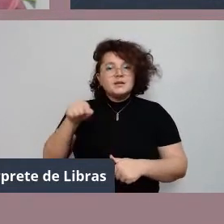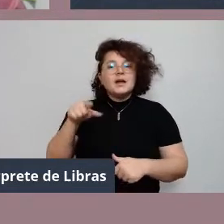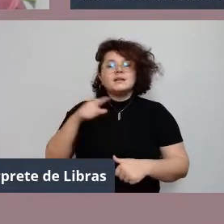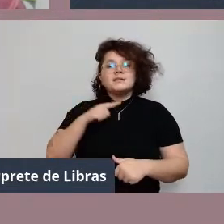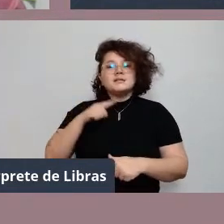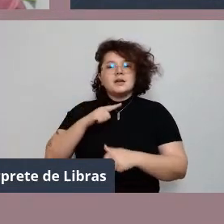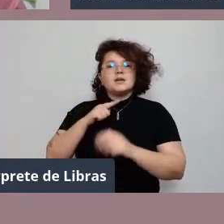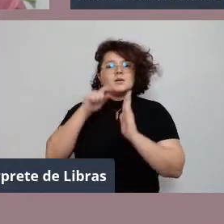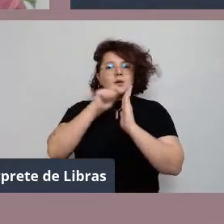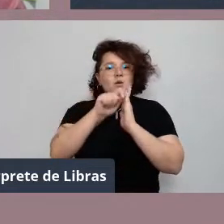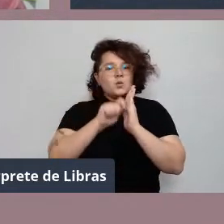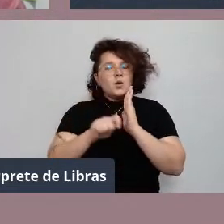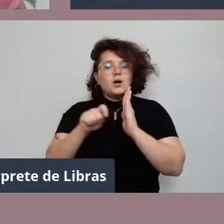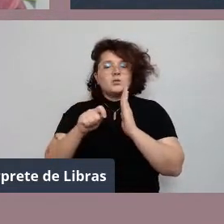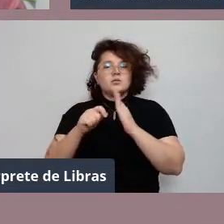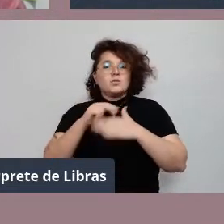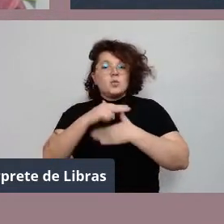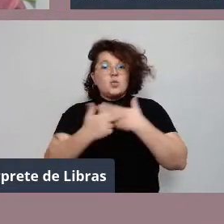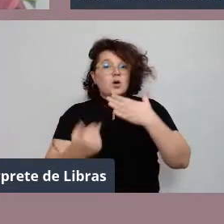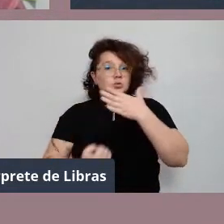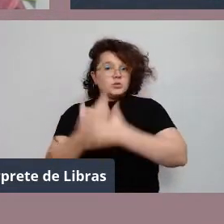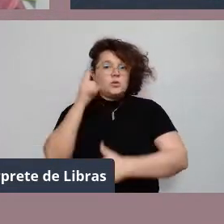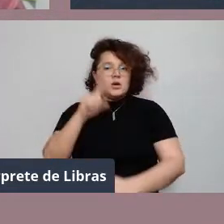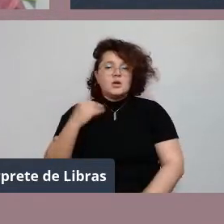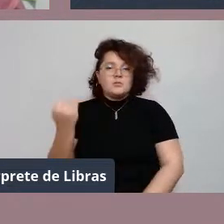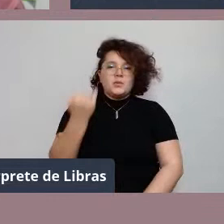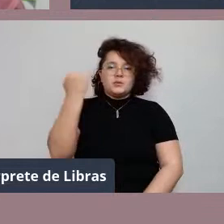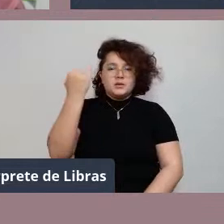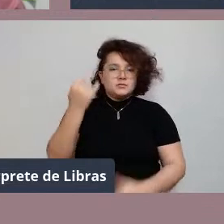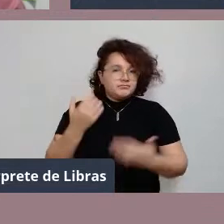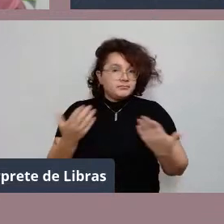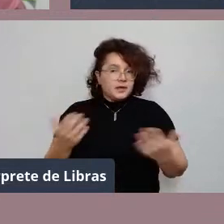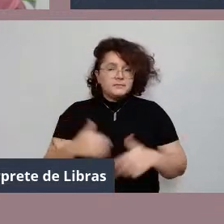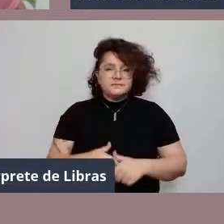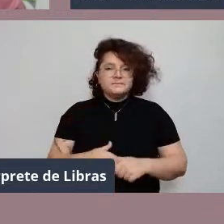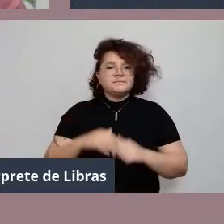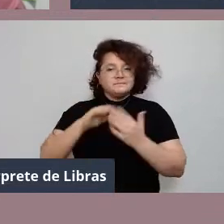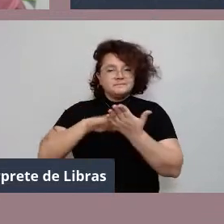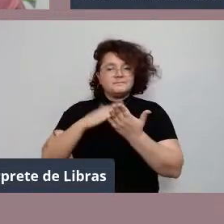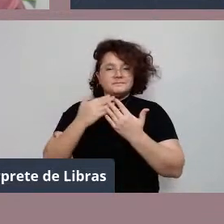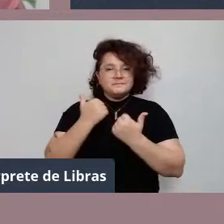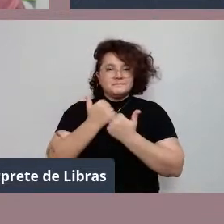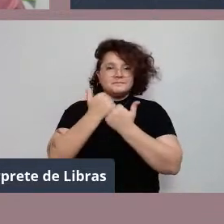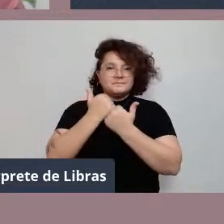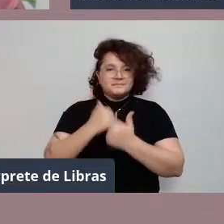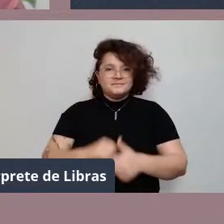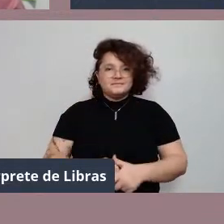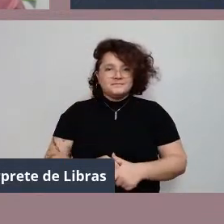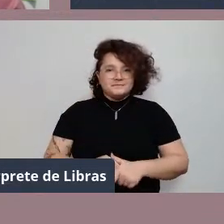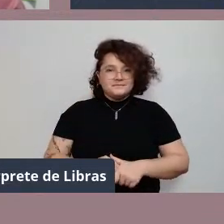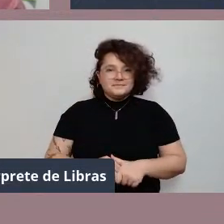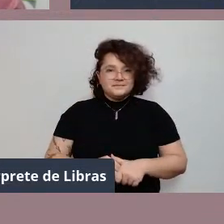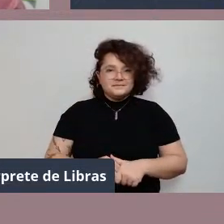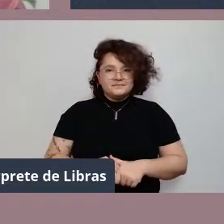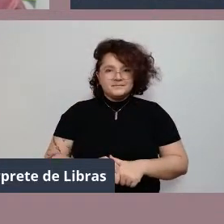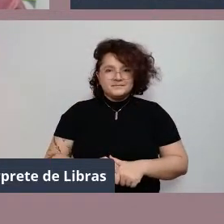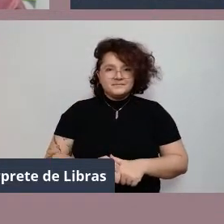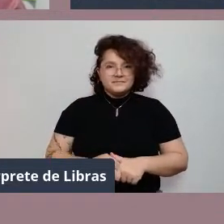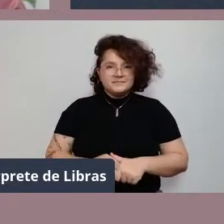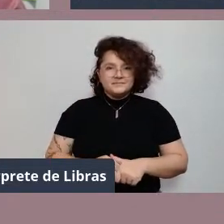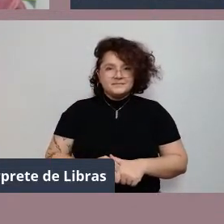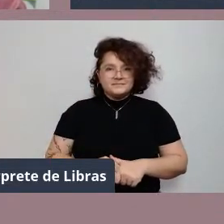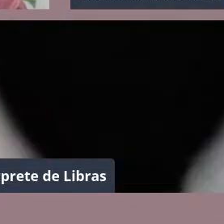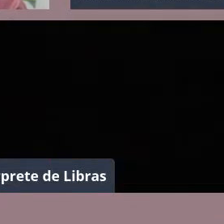autor, né, que é fundamental, né? Então eu diria que é isso, são duas experiências de leitura que eu